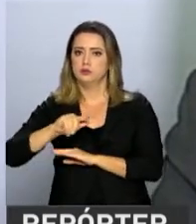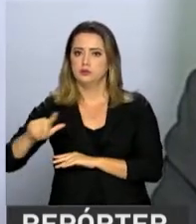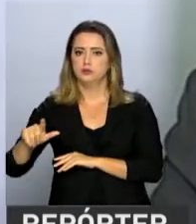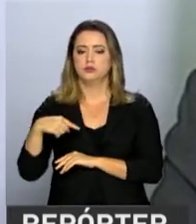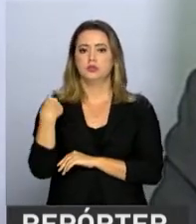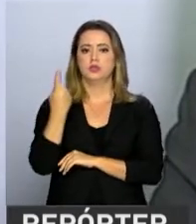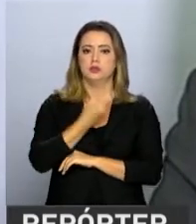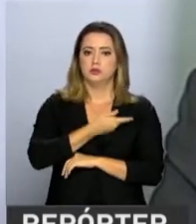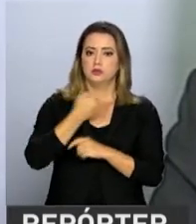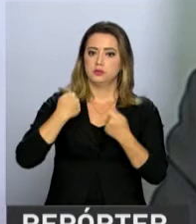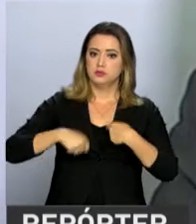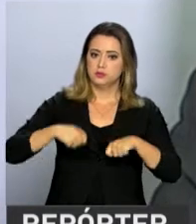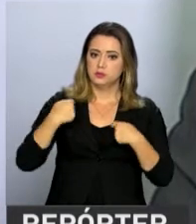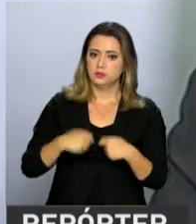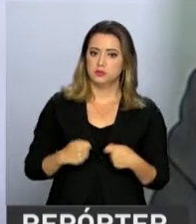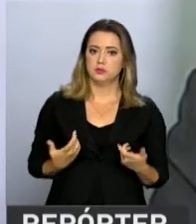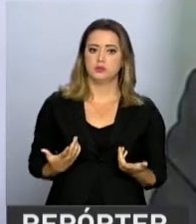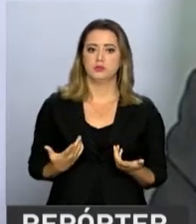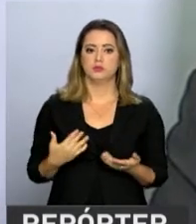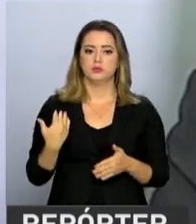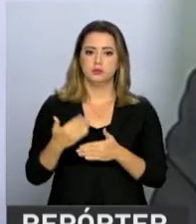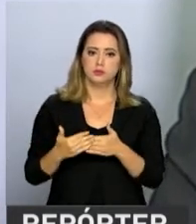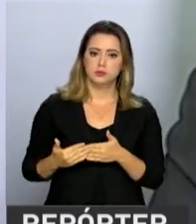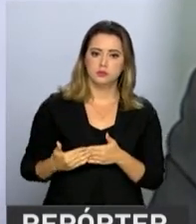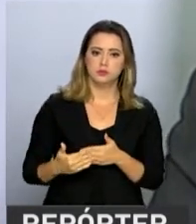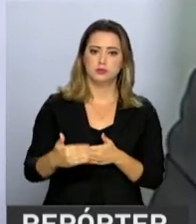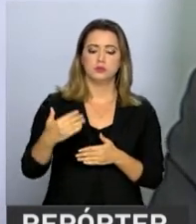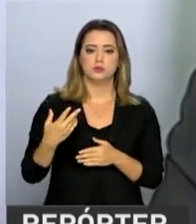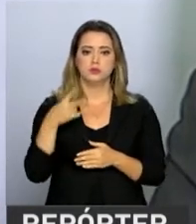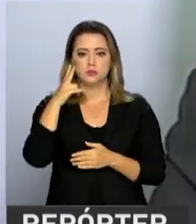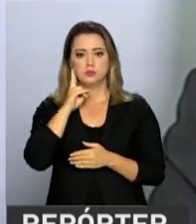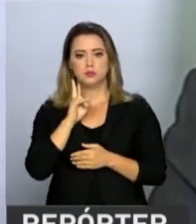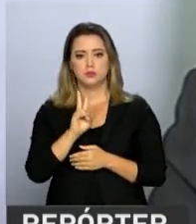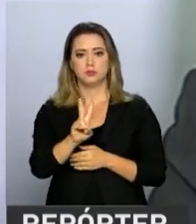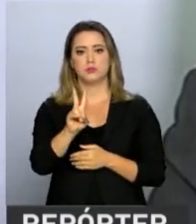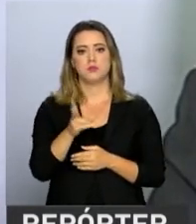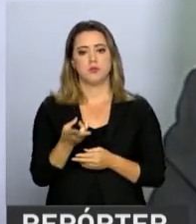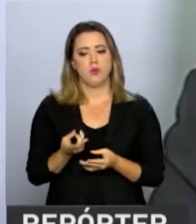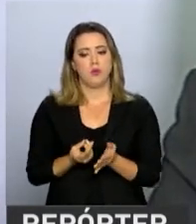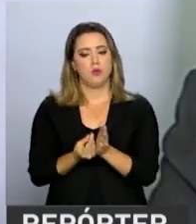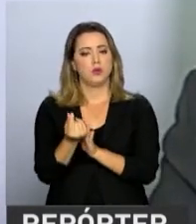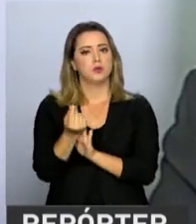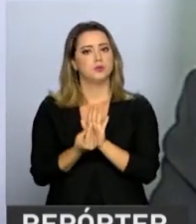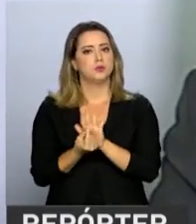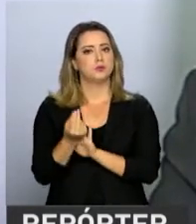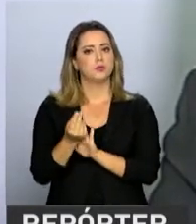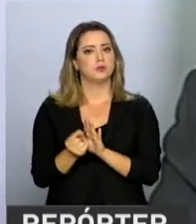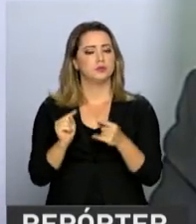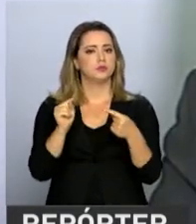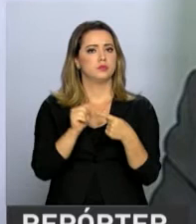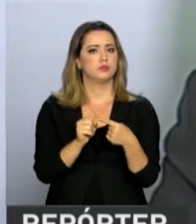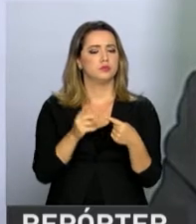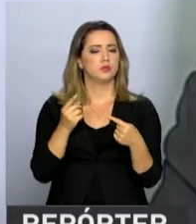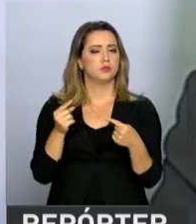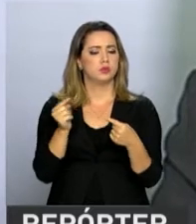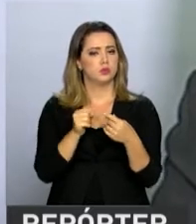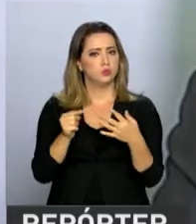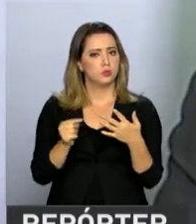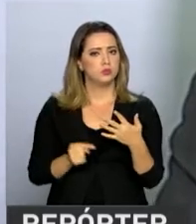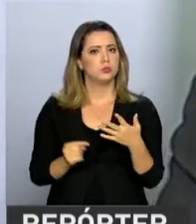nesse estamos a partir daqui o olhar para o orçamento dentro de uma perspectiva de